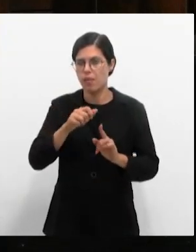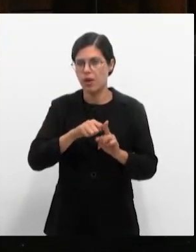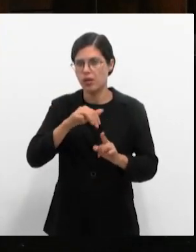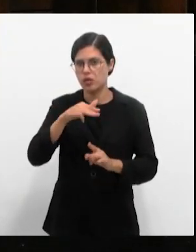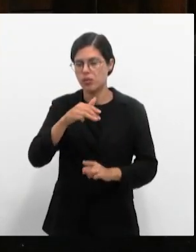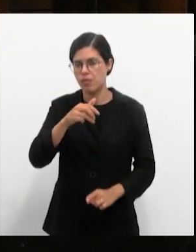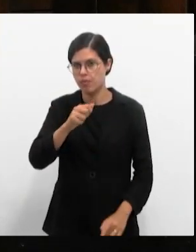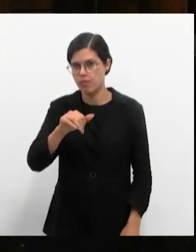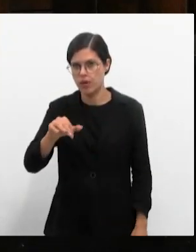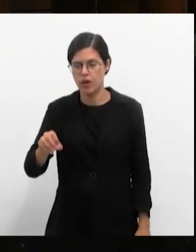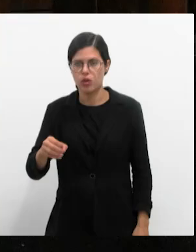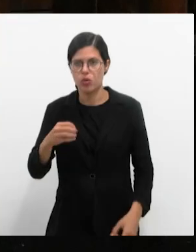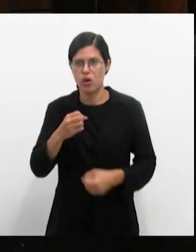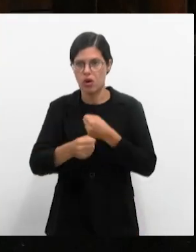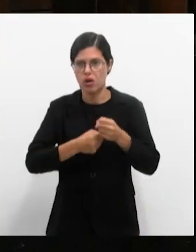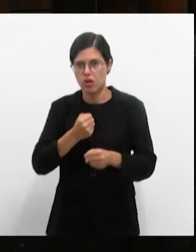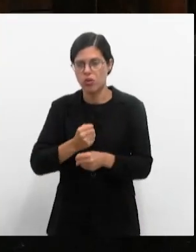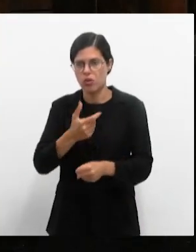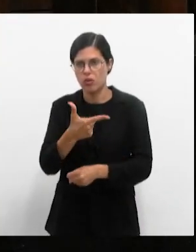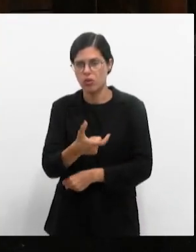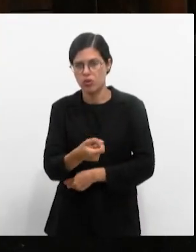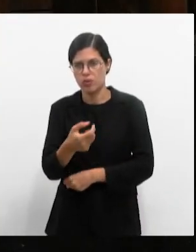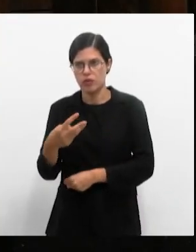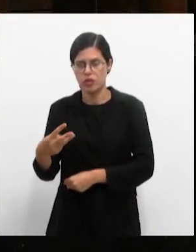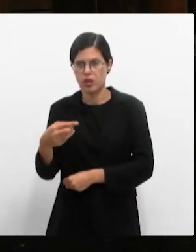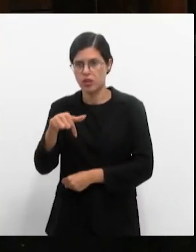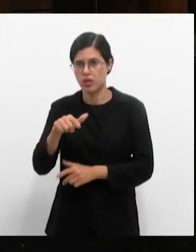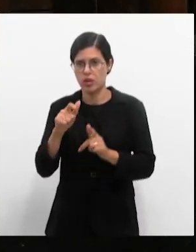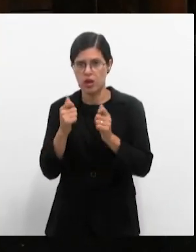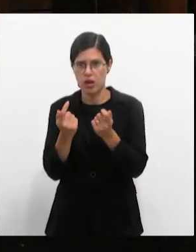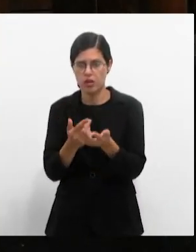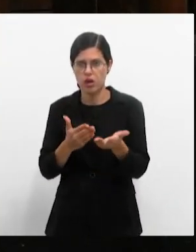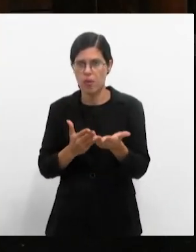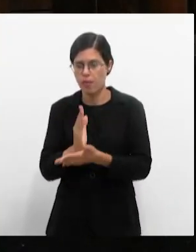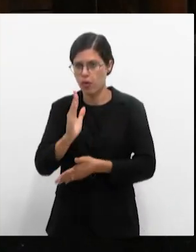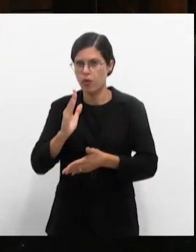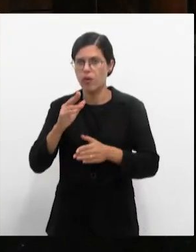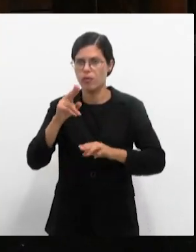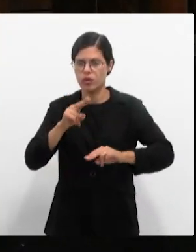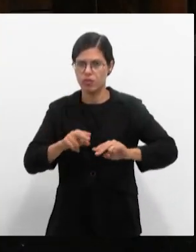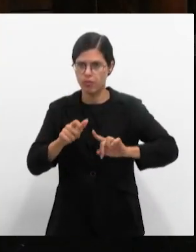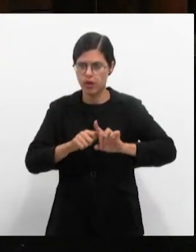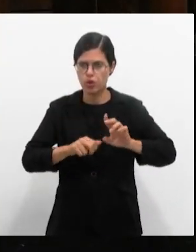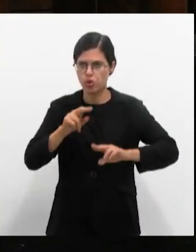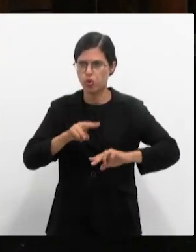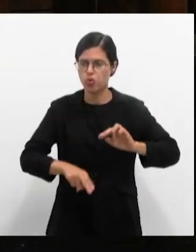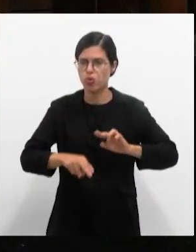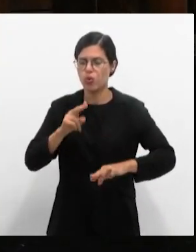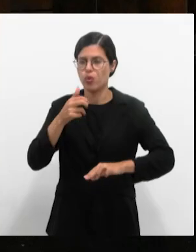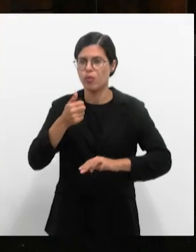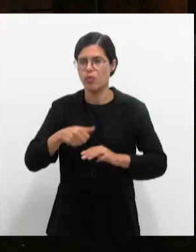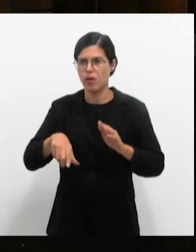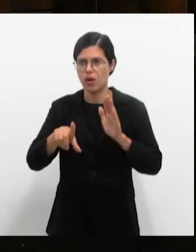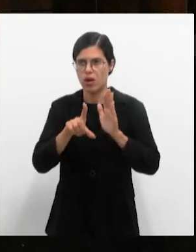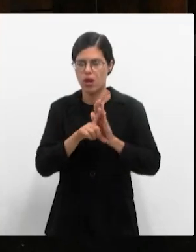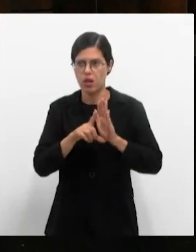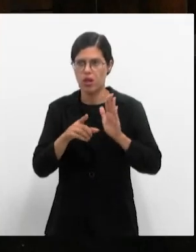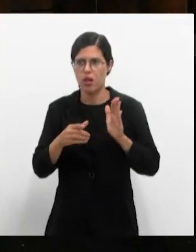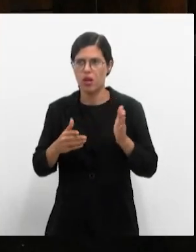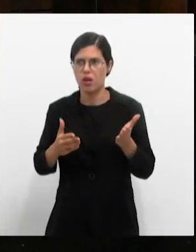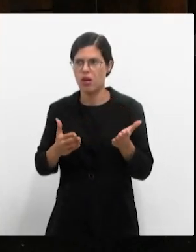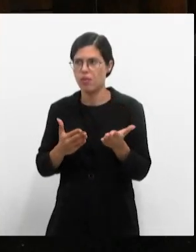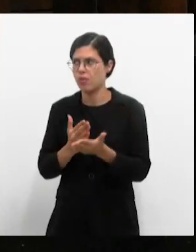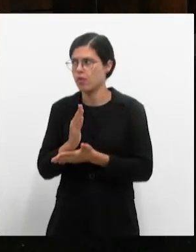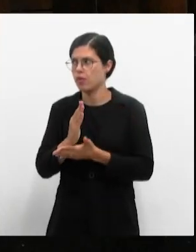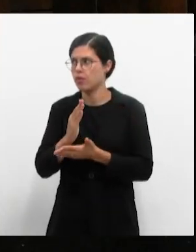casa, aprovamos em junho de 2023, e foi a primeira lei sancionada em